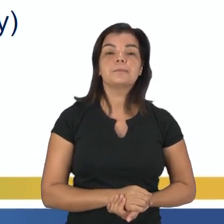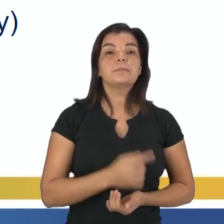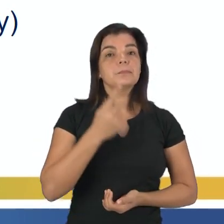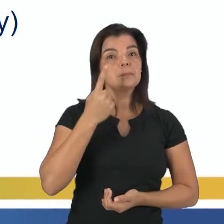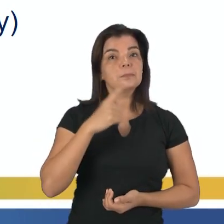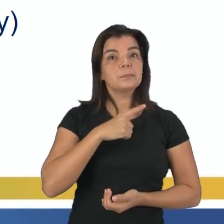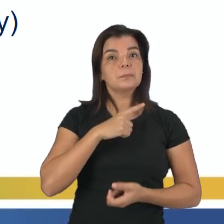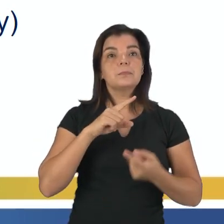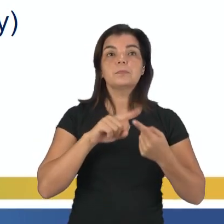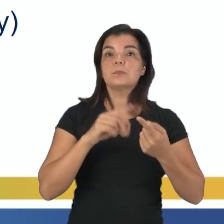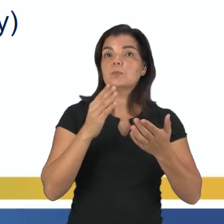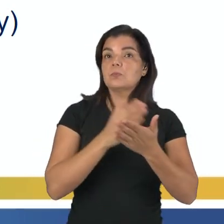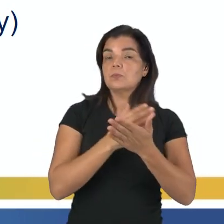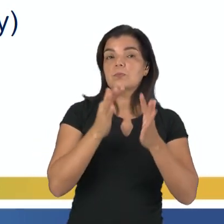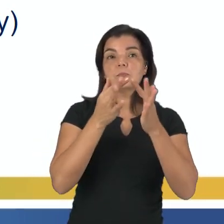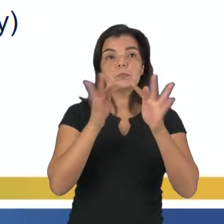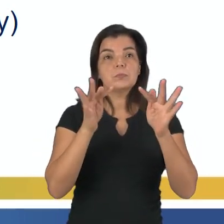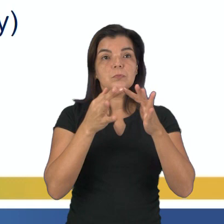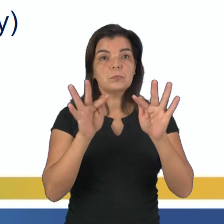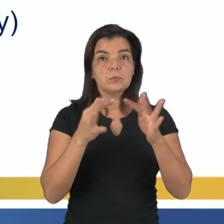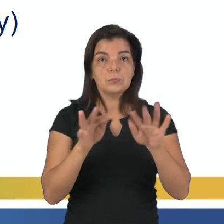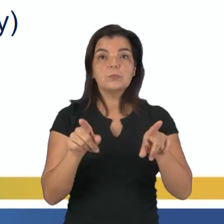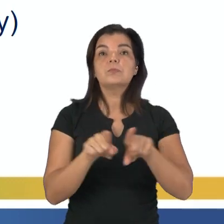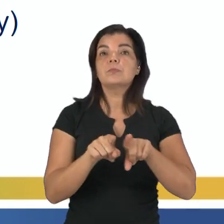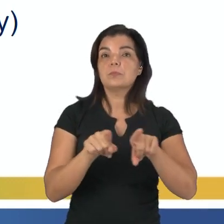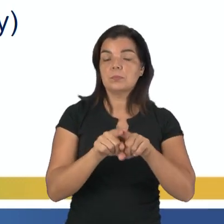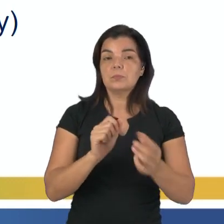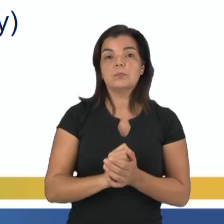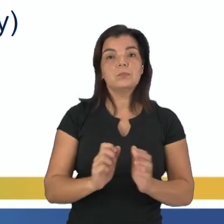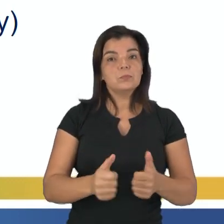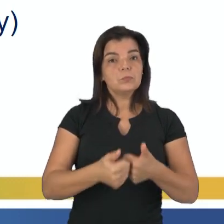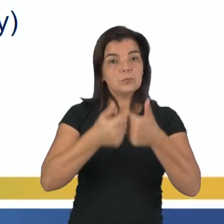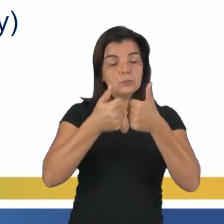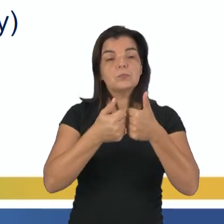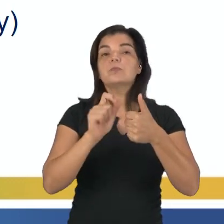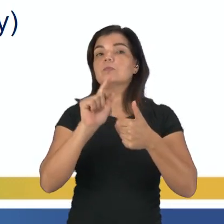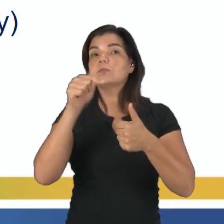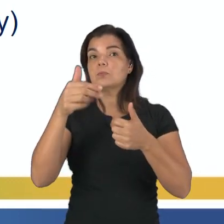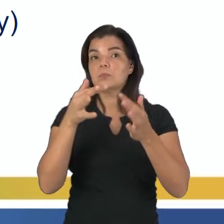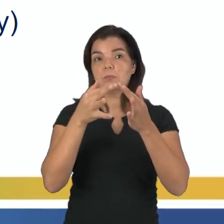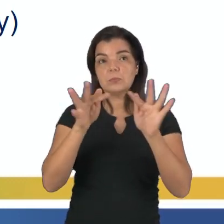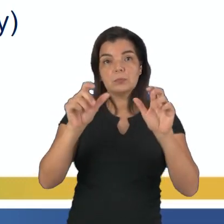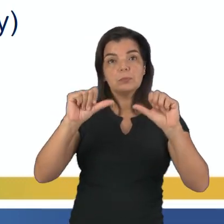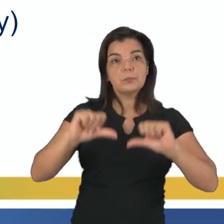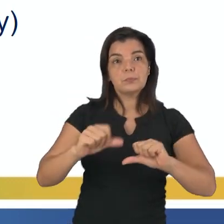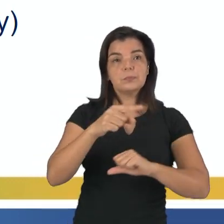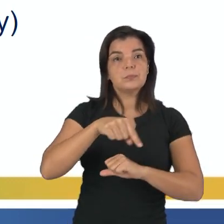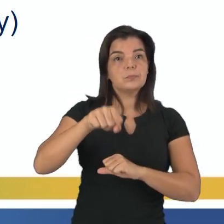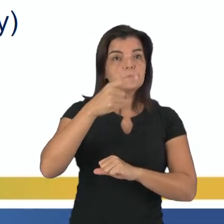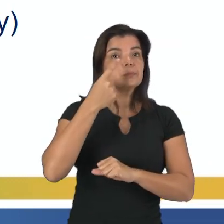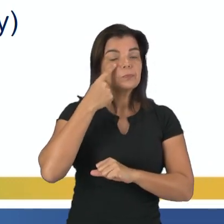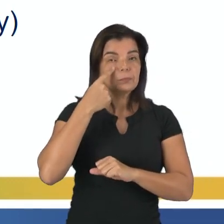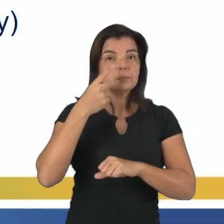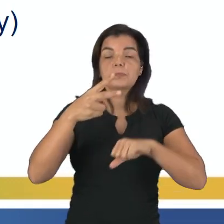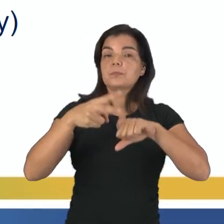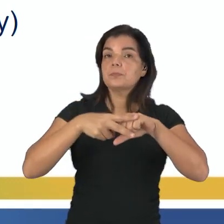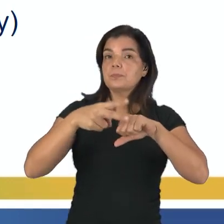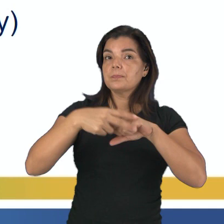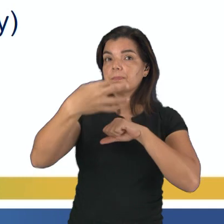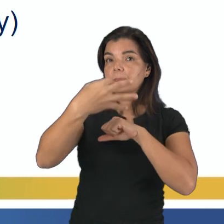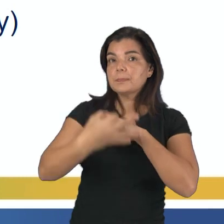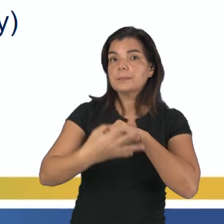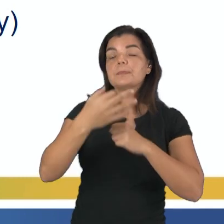nós temos aí algumas frases, algumas delas estão na forma positiva e outras negativa. Vocês precisam colocar o verbo da